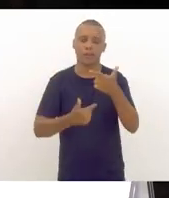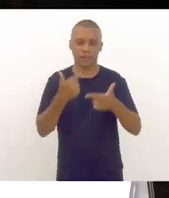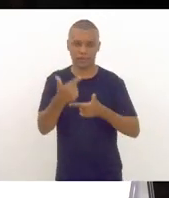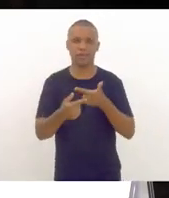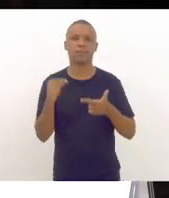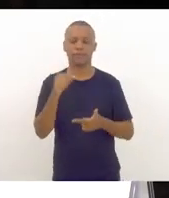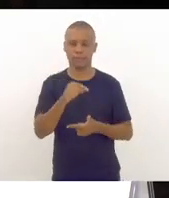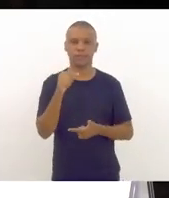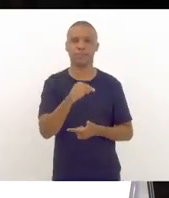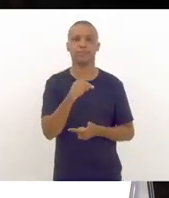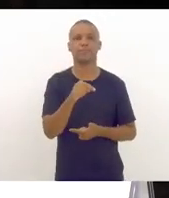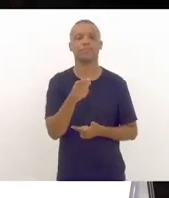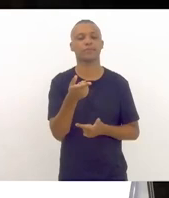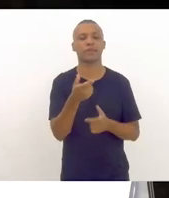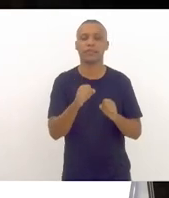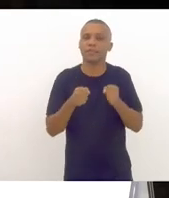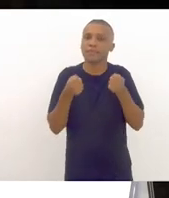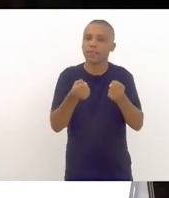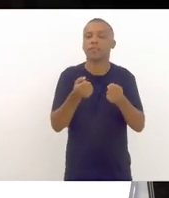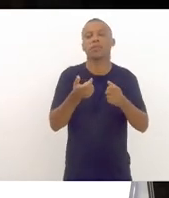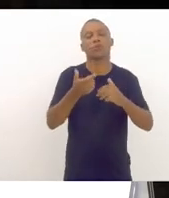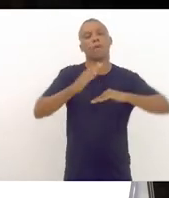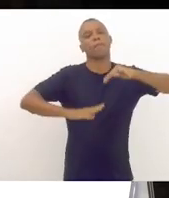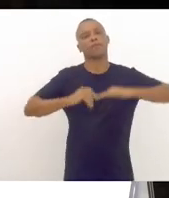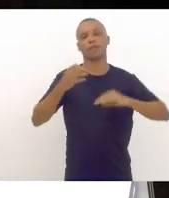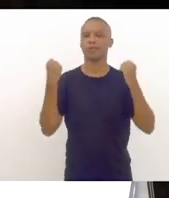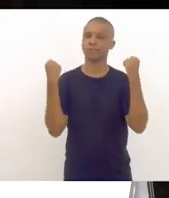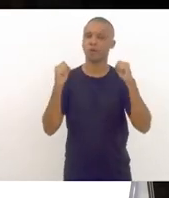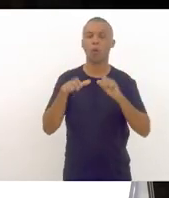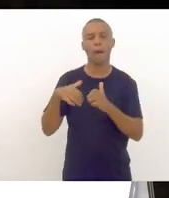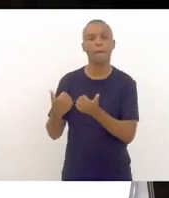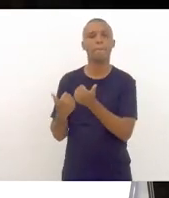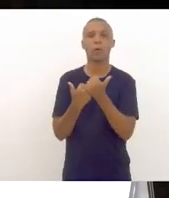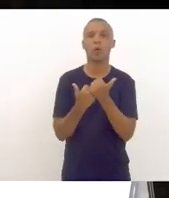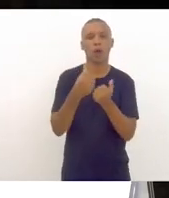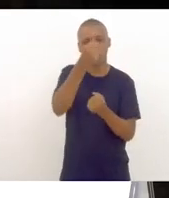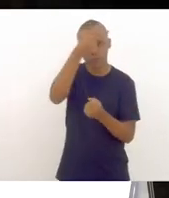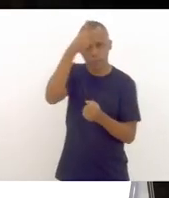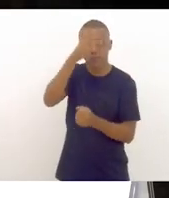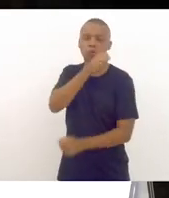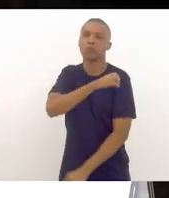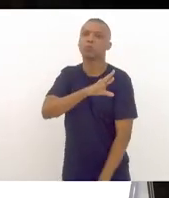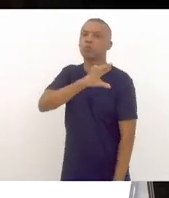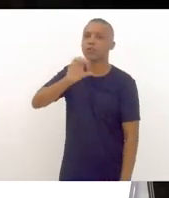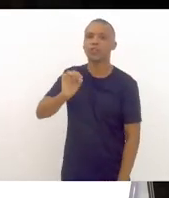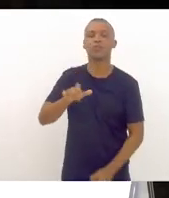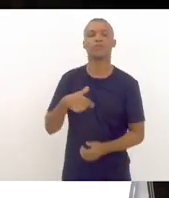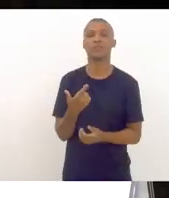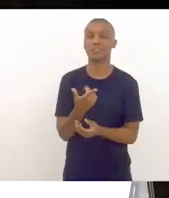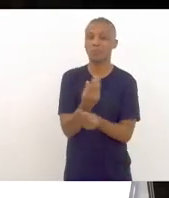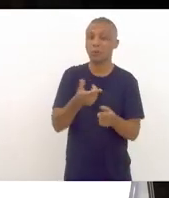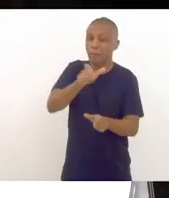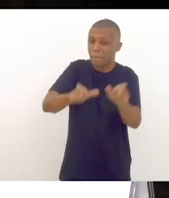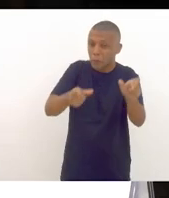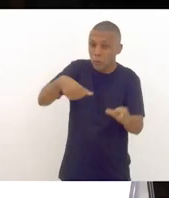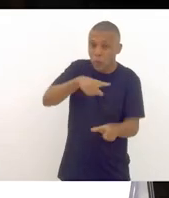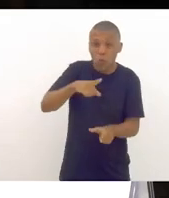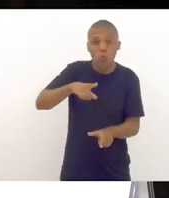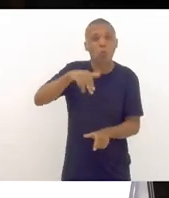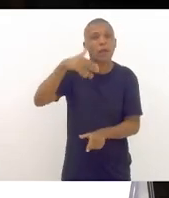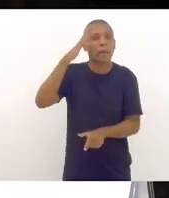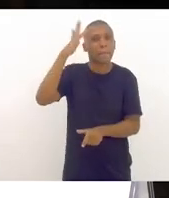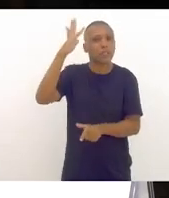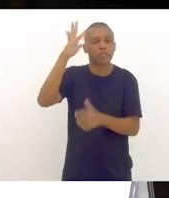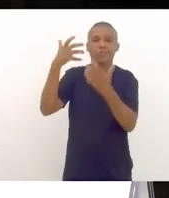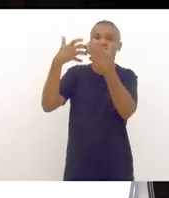em defesa dos profissionais de educação física. O apoio aos municípios fluminenses, que muitas pessoas não imaginam o quanto é importante, né, prefeito